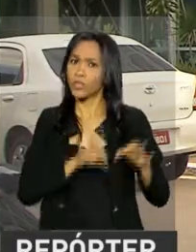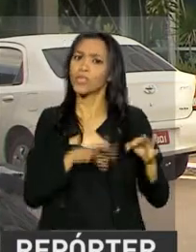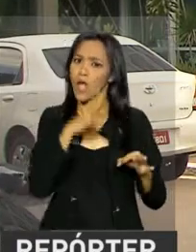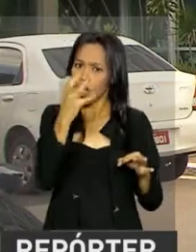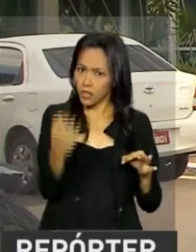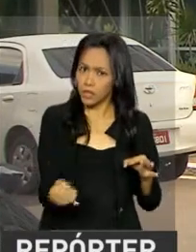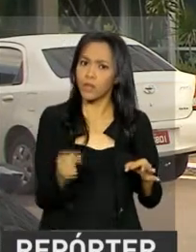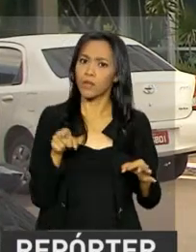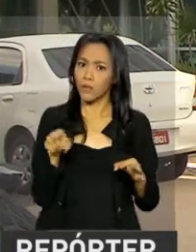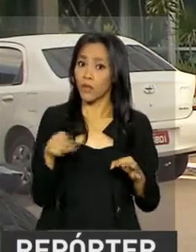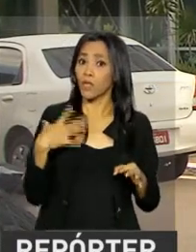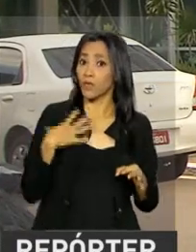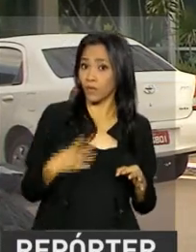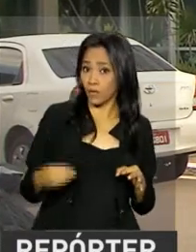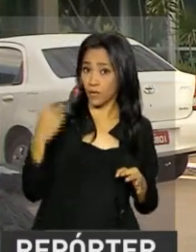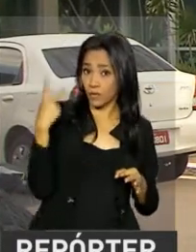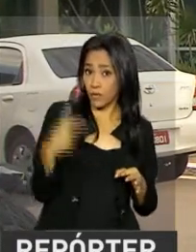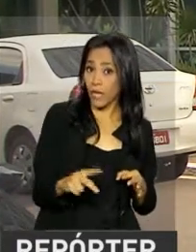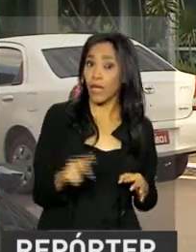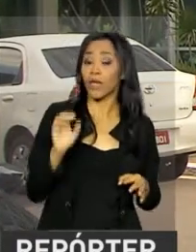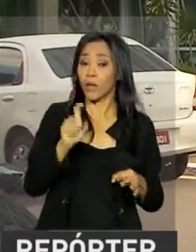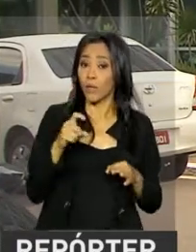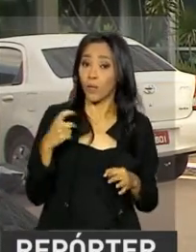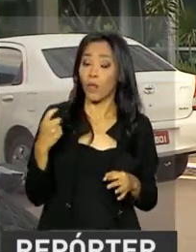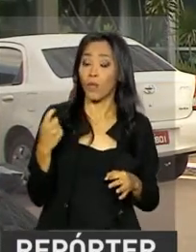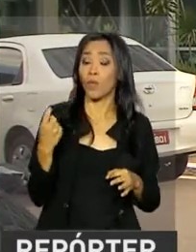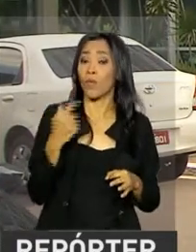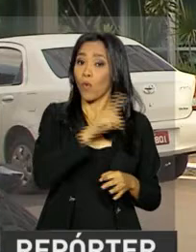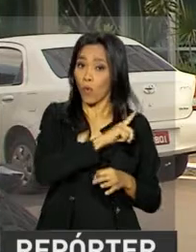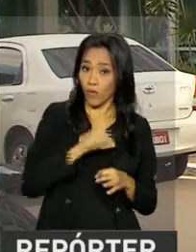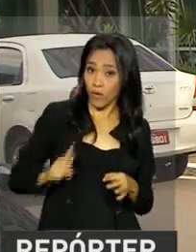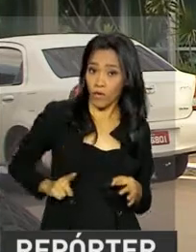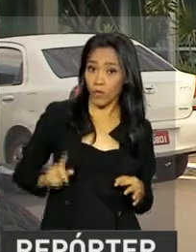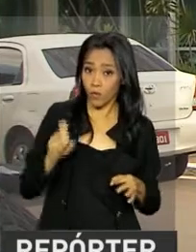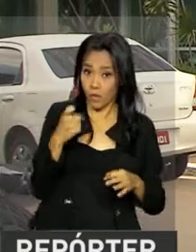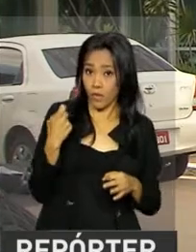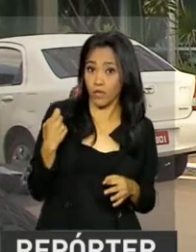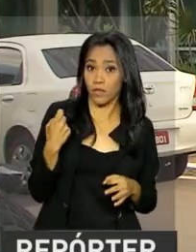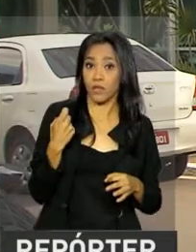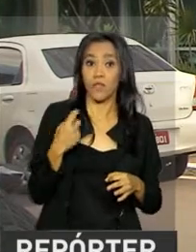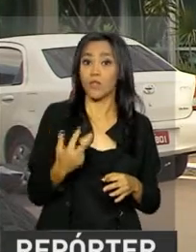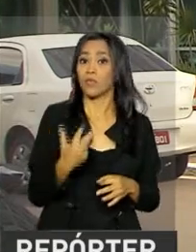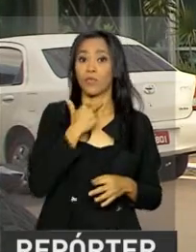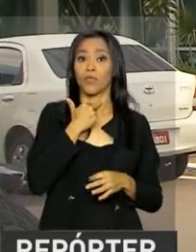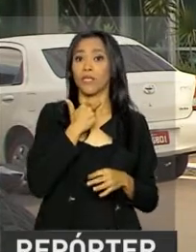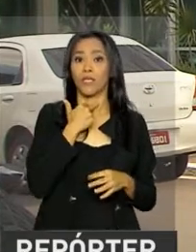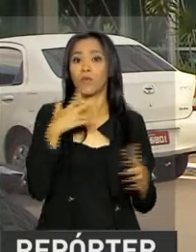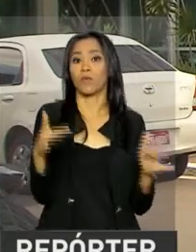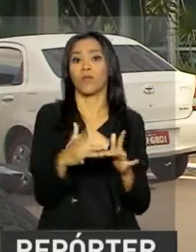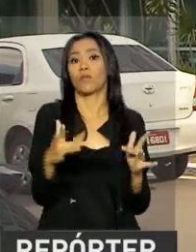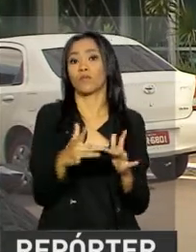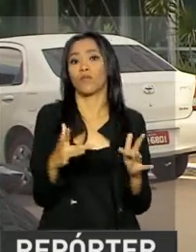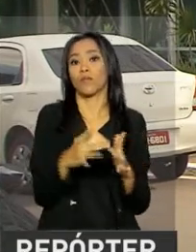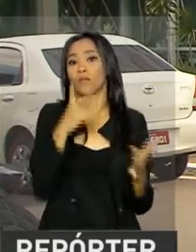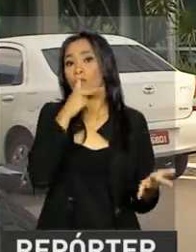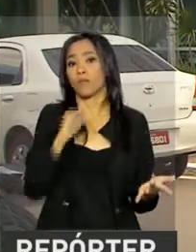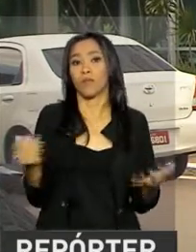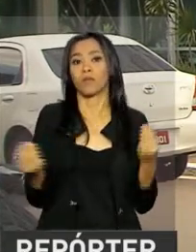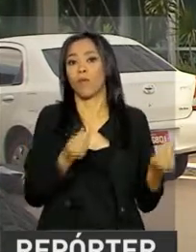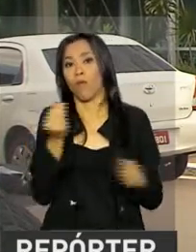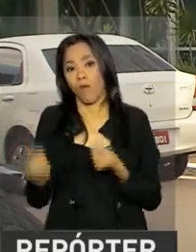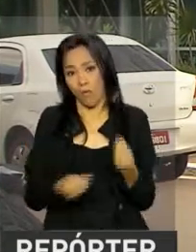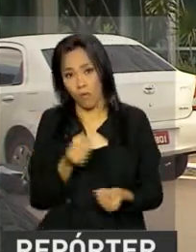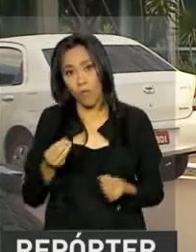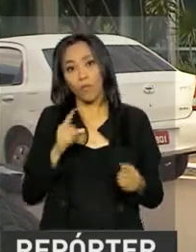de que os filhos dela com o ex governador sérgio cabral não poderiam ficar privados do convívio dos pais já que o